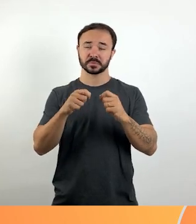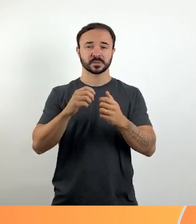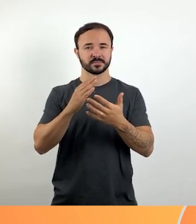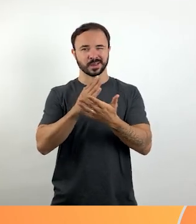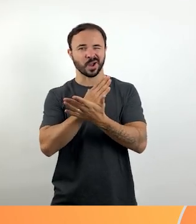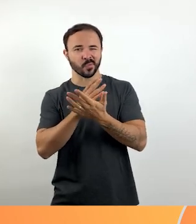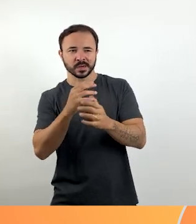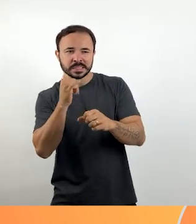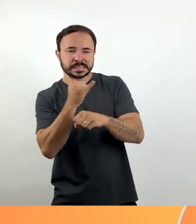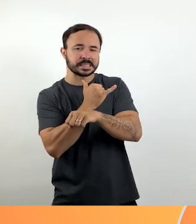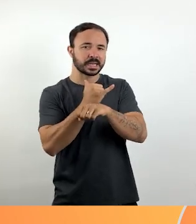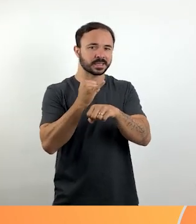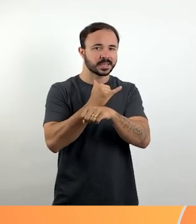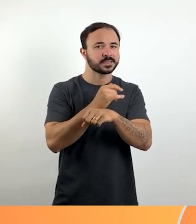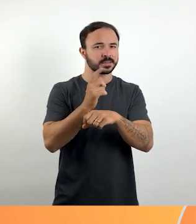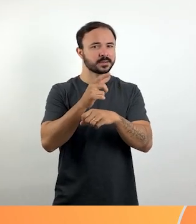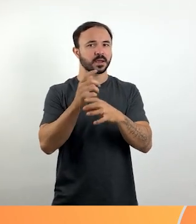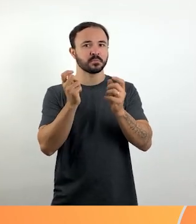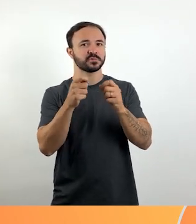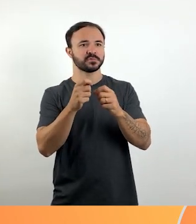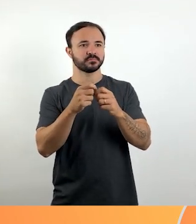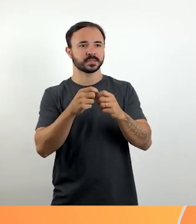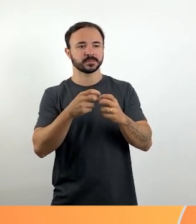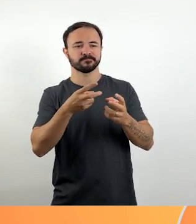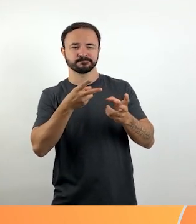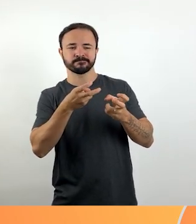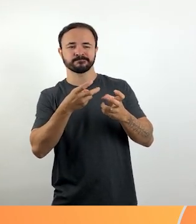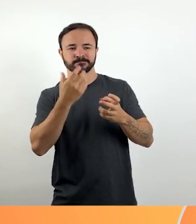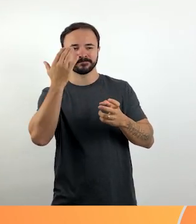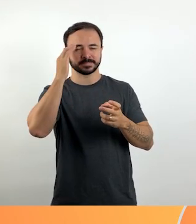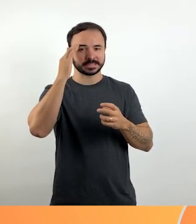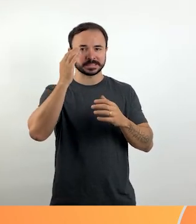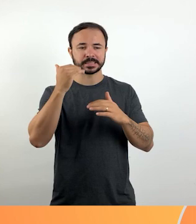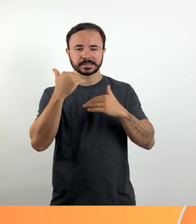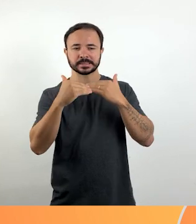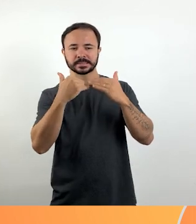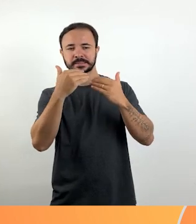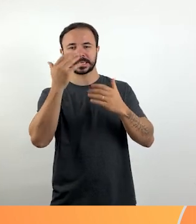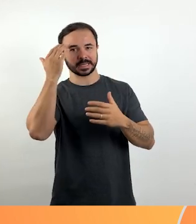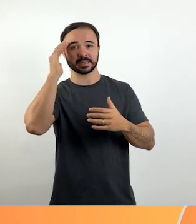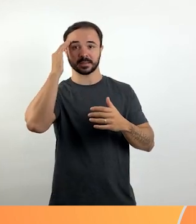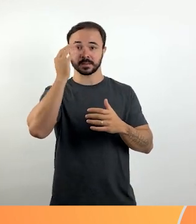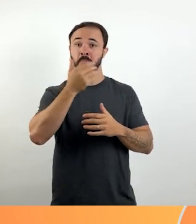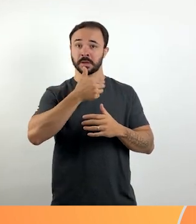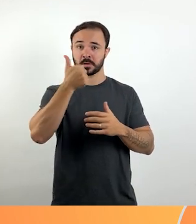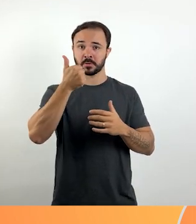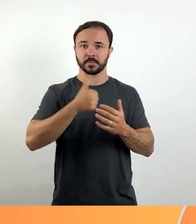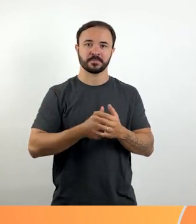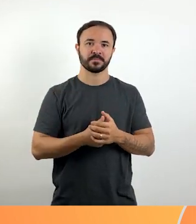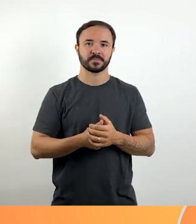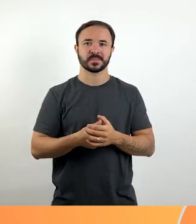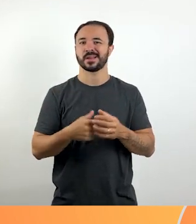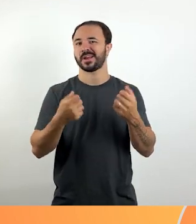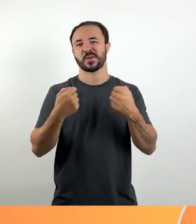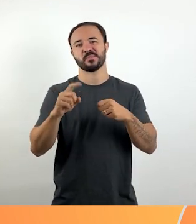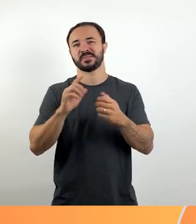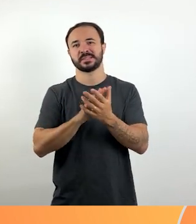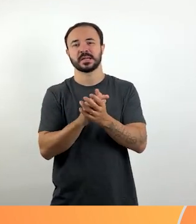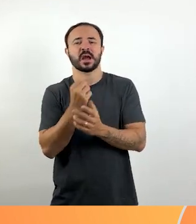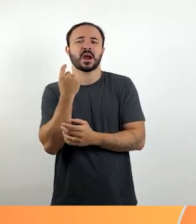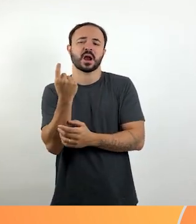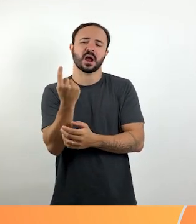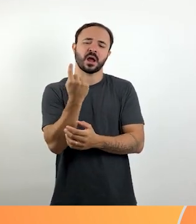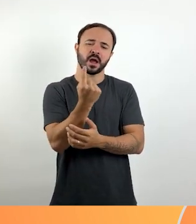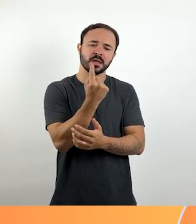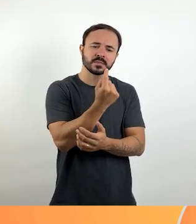processos algébricos para que nossa análise ela fique uma análise mais geral, né? Para a gente não ter que fazer caso a caso, porque parece ser